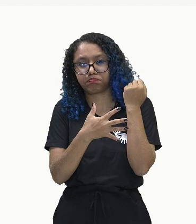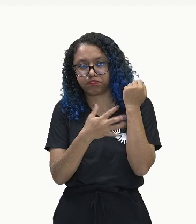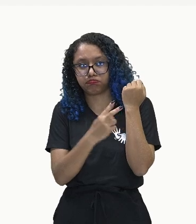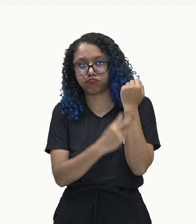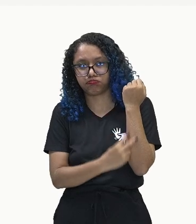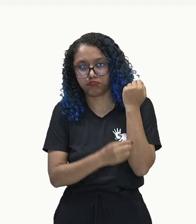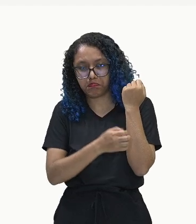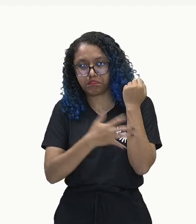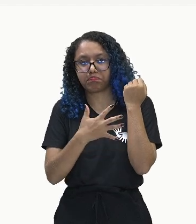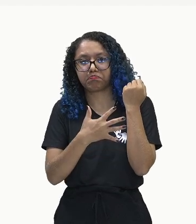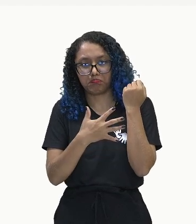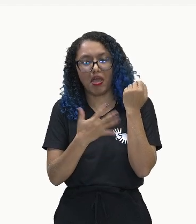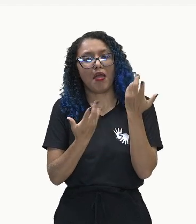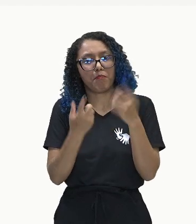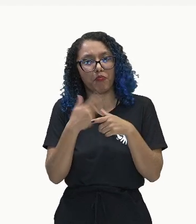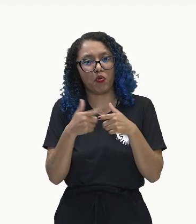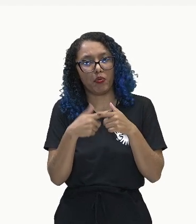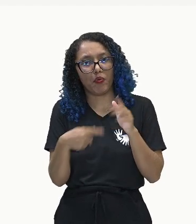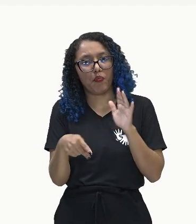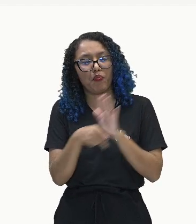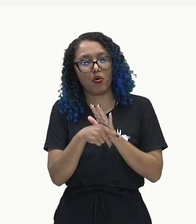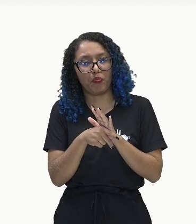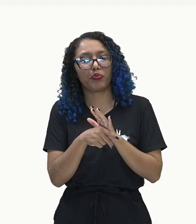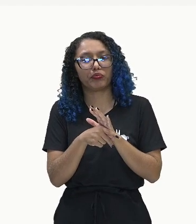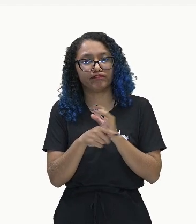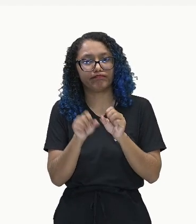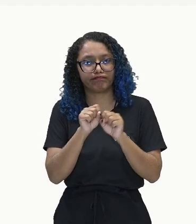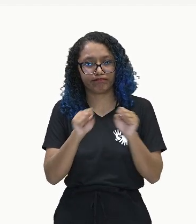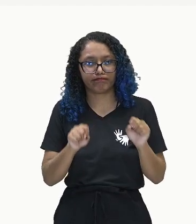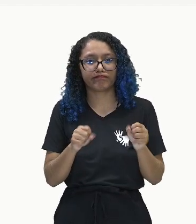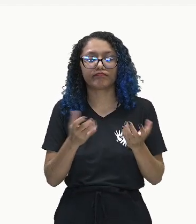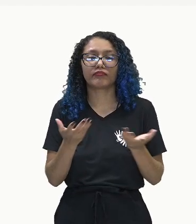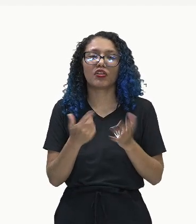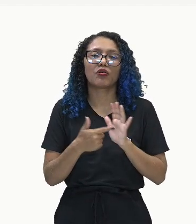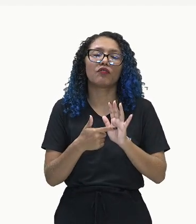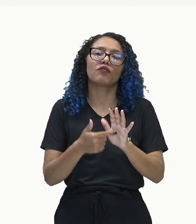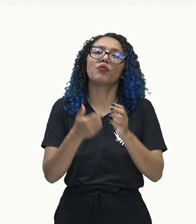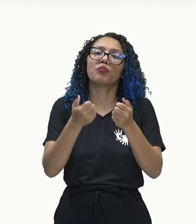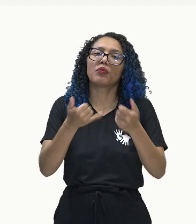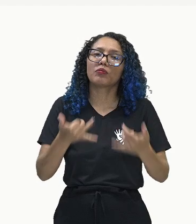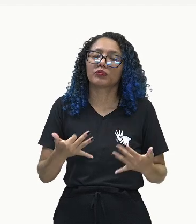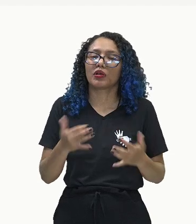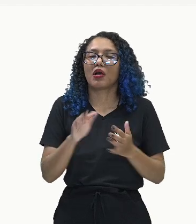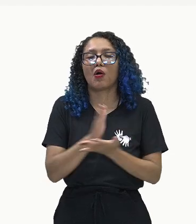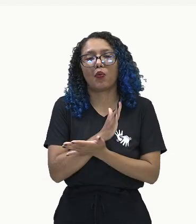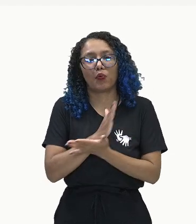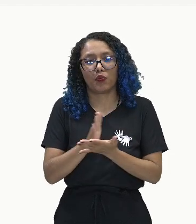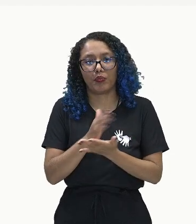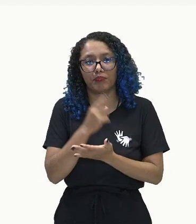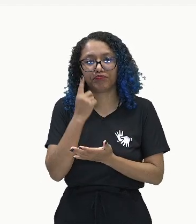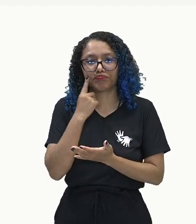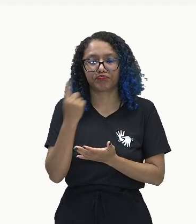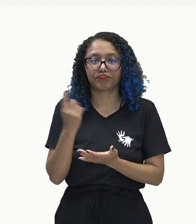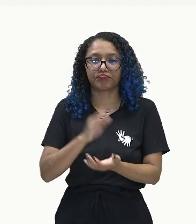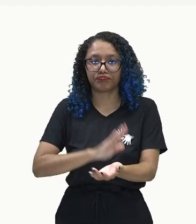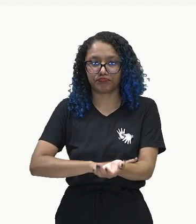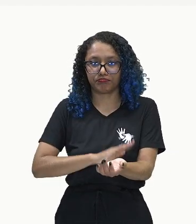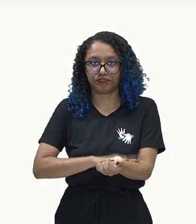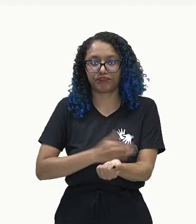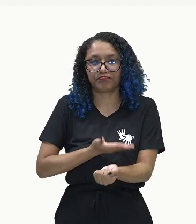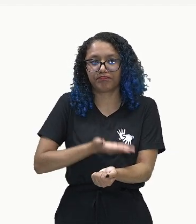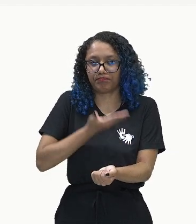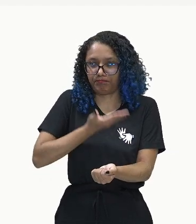sistema circulatório, tá? E vamos detalhar algumas, tá? Uma delas é a hipertensão arterial.